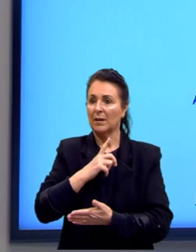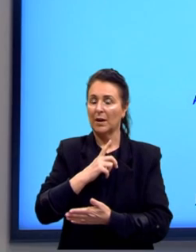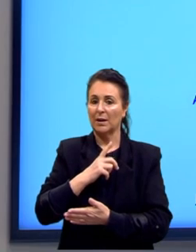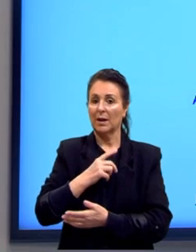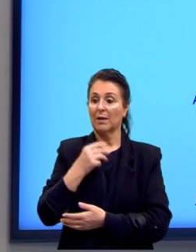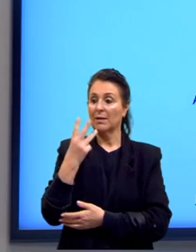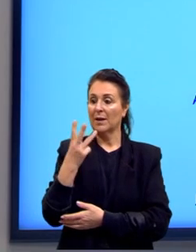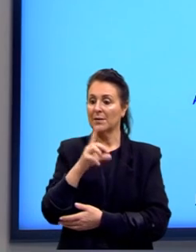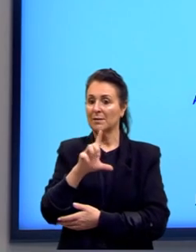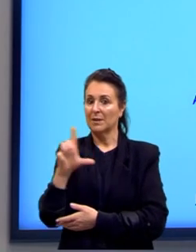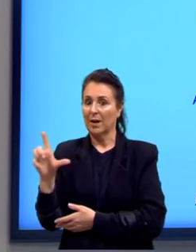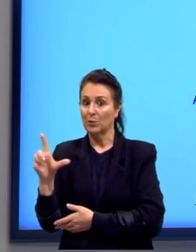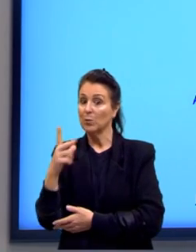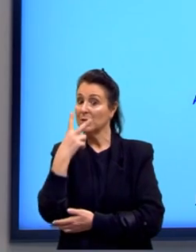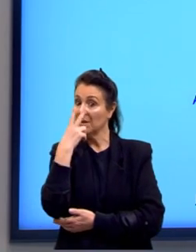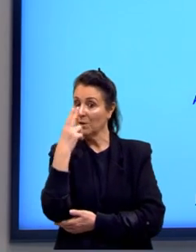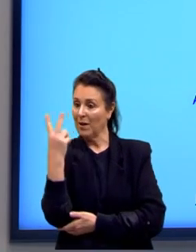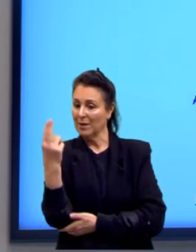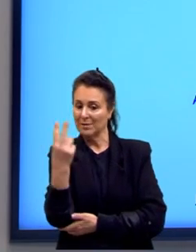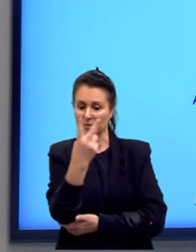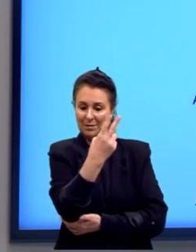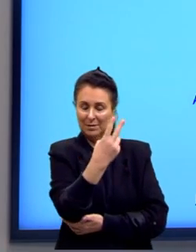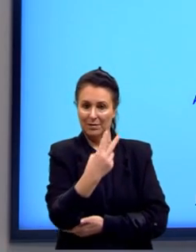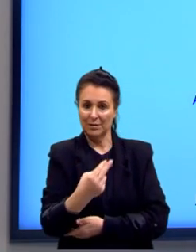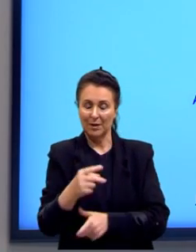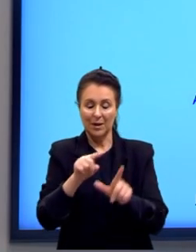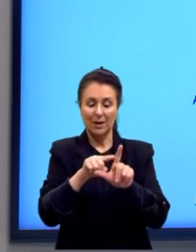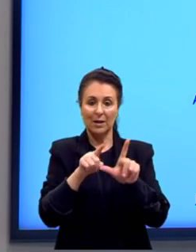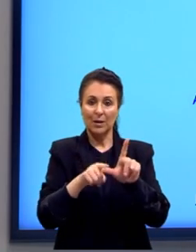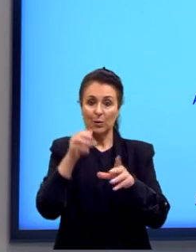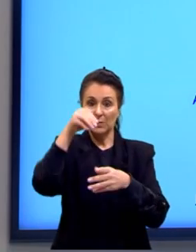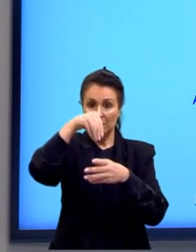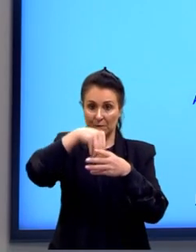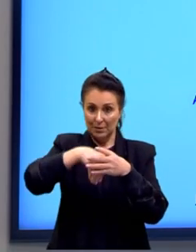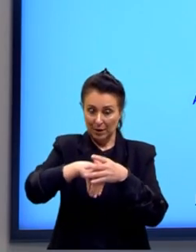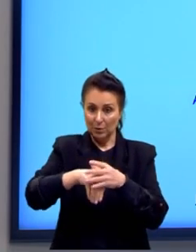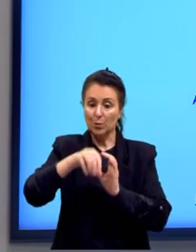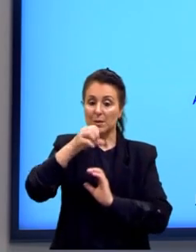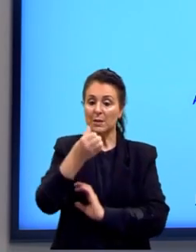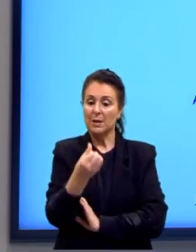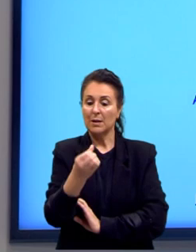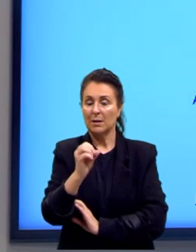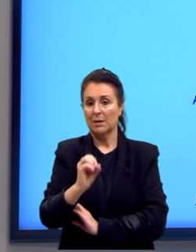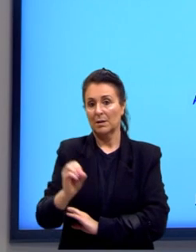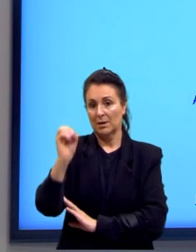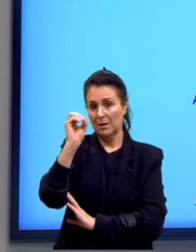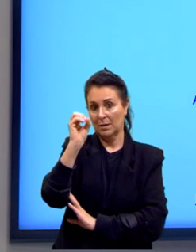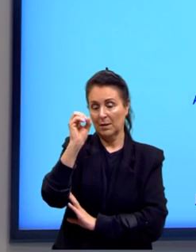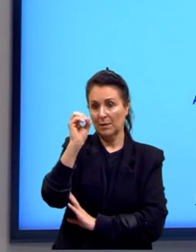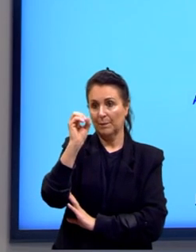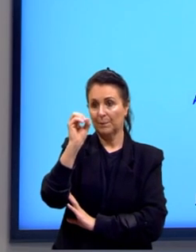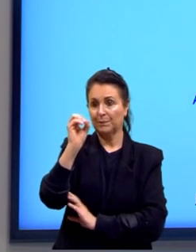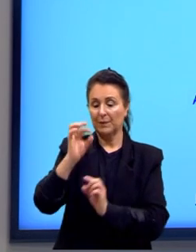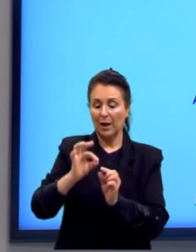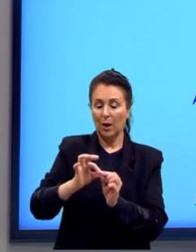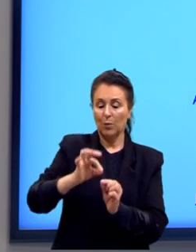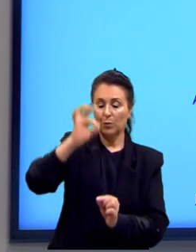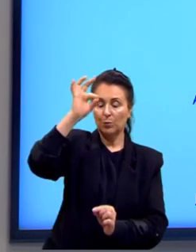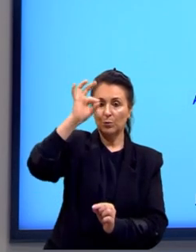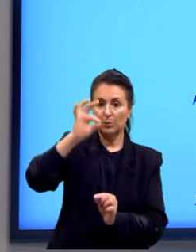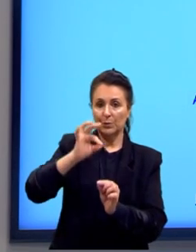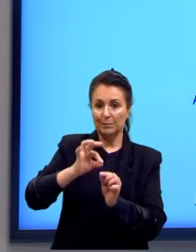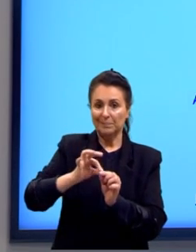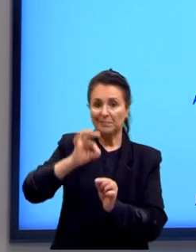três lados iguais e três ângulos internos de 60 graus ao traçarmos